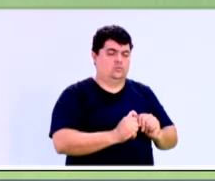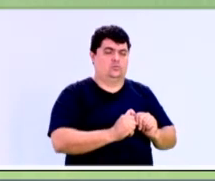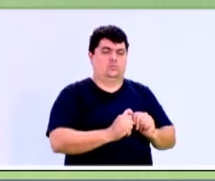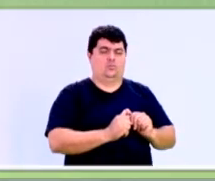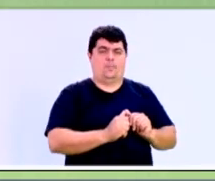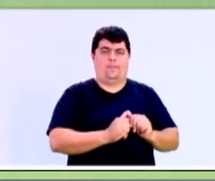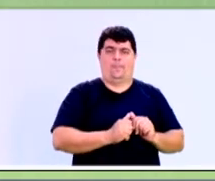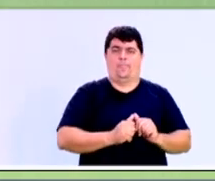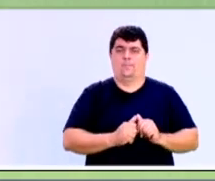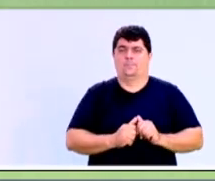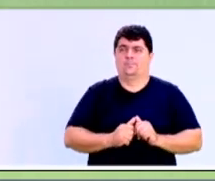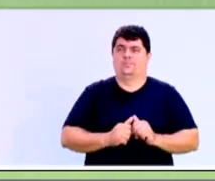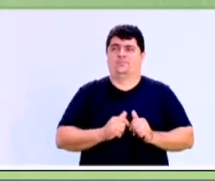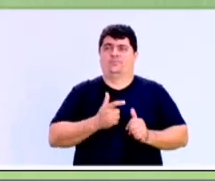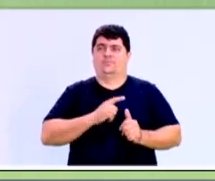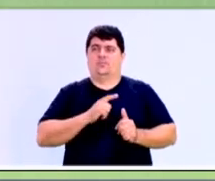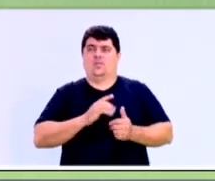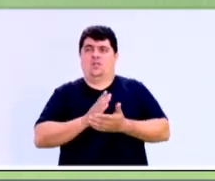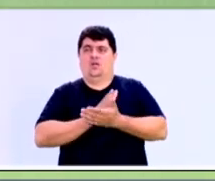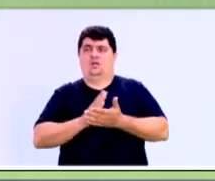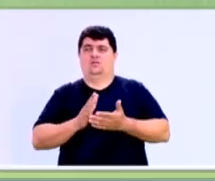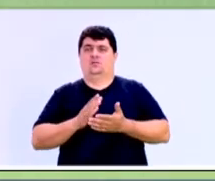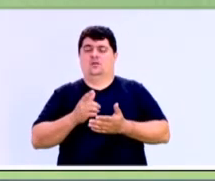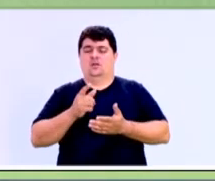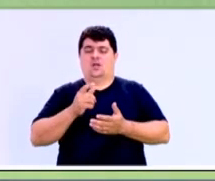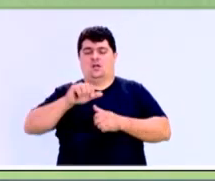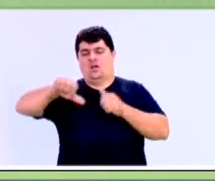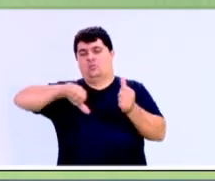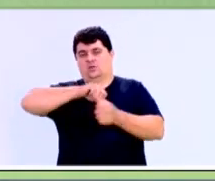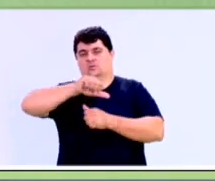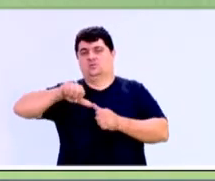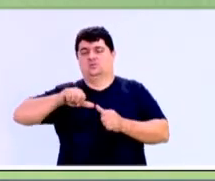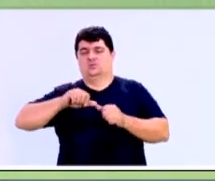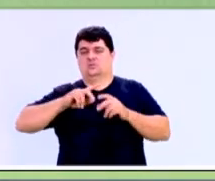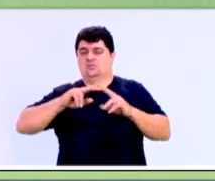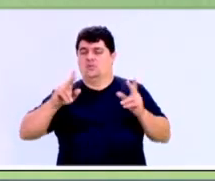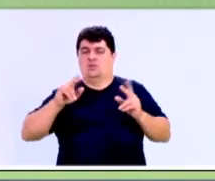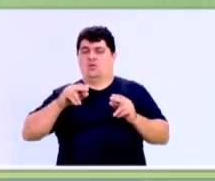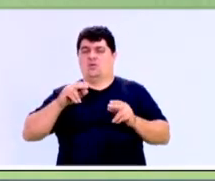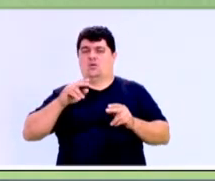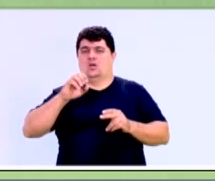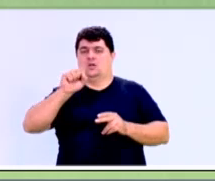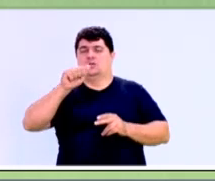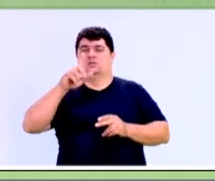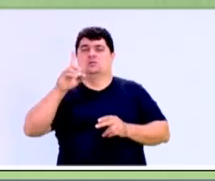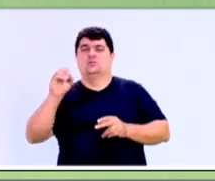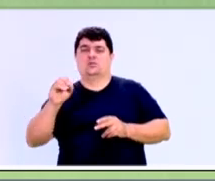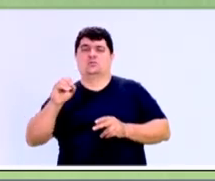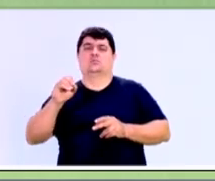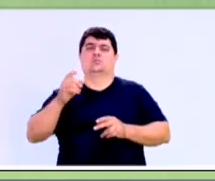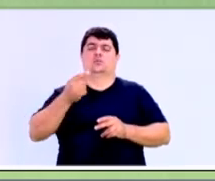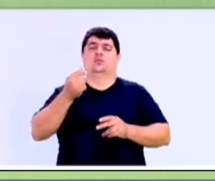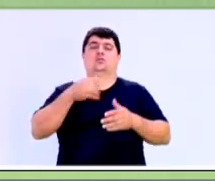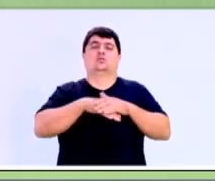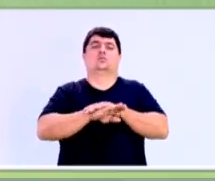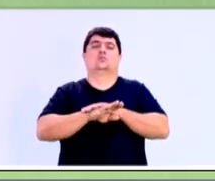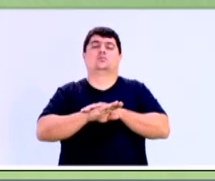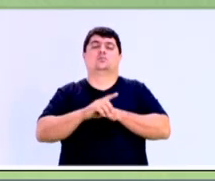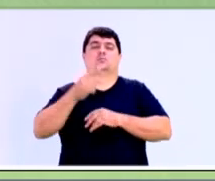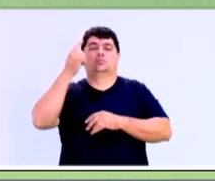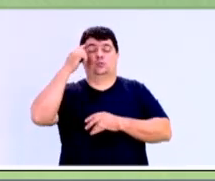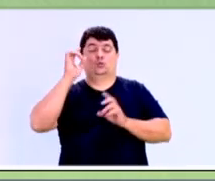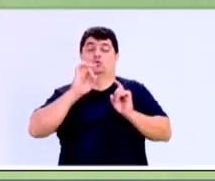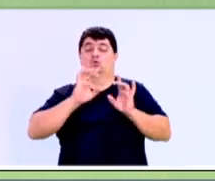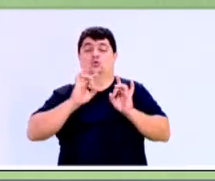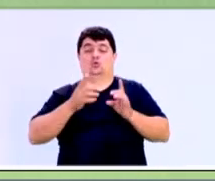Alguns termos trabalham isso aqui como capital de giro mesmo, né? Mas na verdade, é o saldo em quanto que eu tenho de dinheiro, considerando somente as minhas